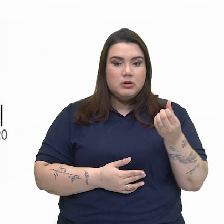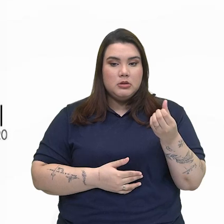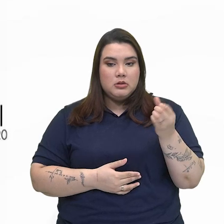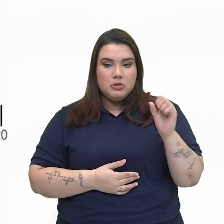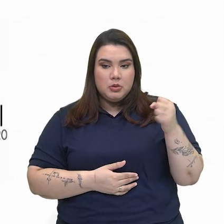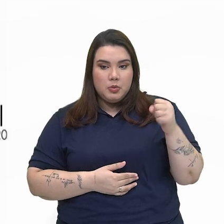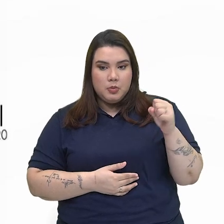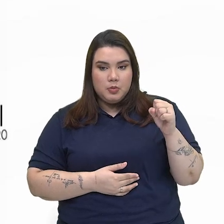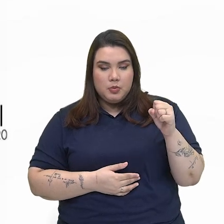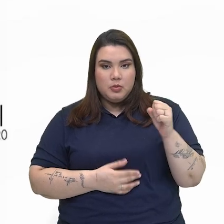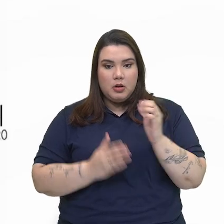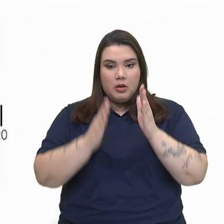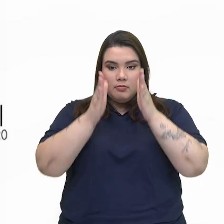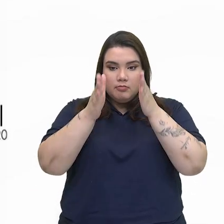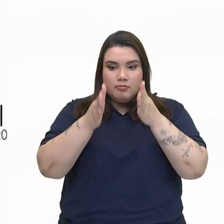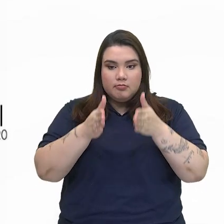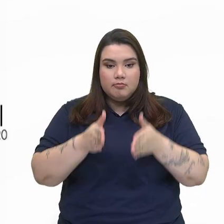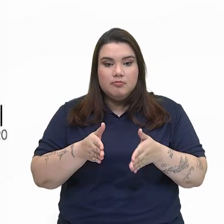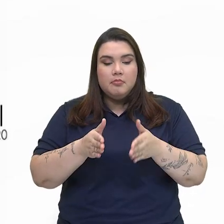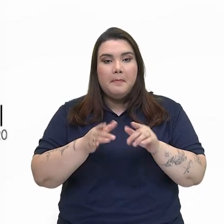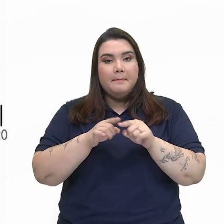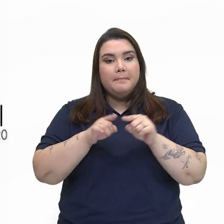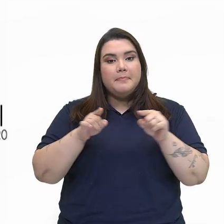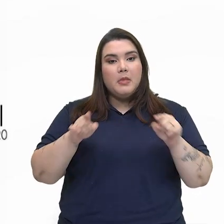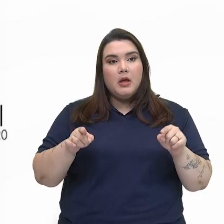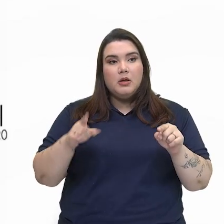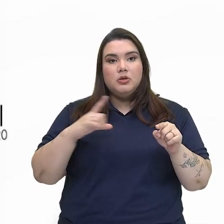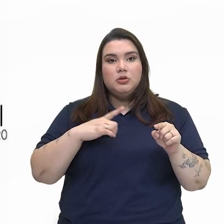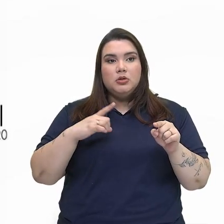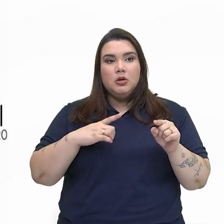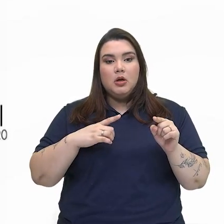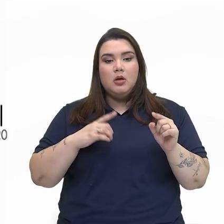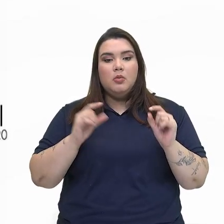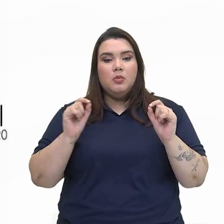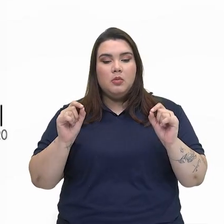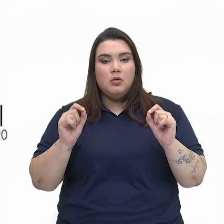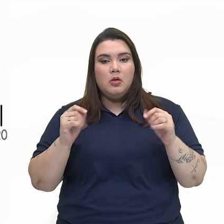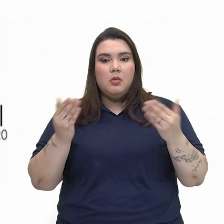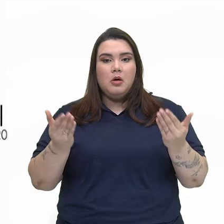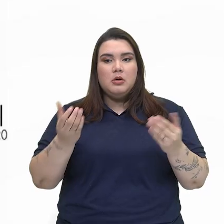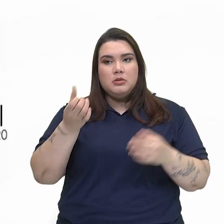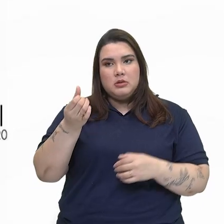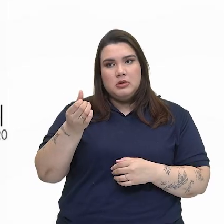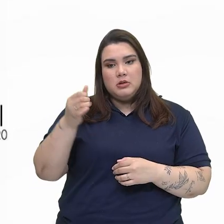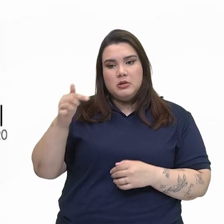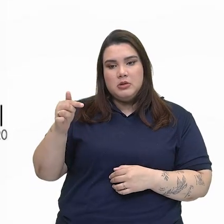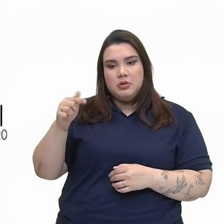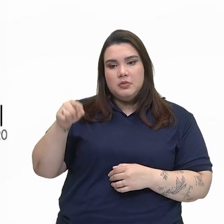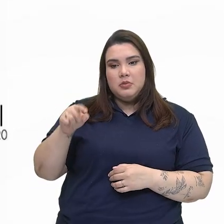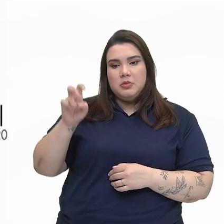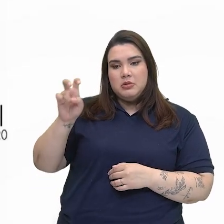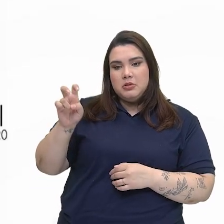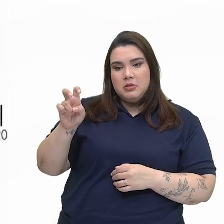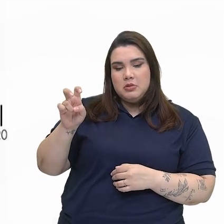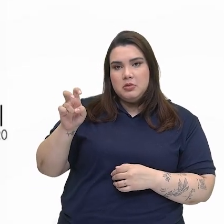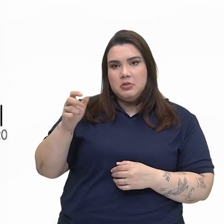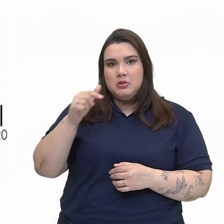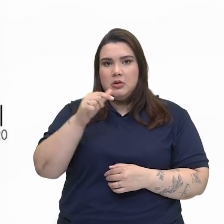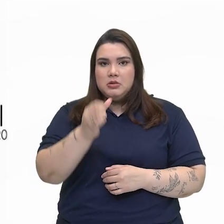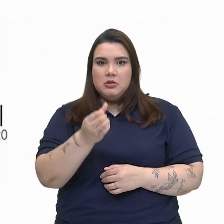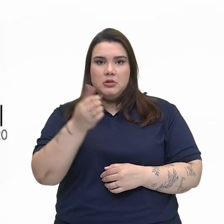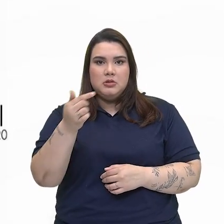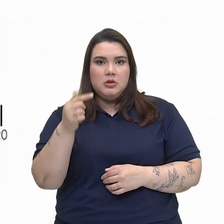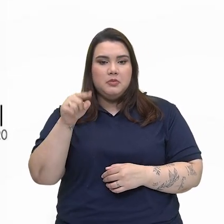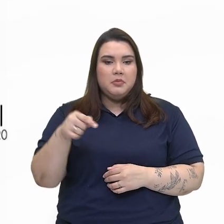68. Mas ele fica em quanto? Fica 67,5, 67,6, olha